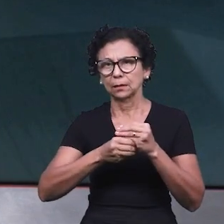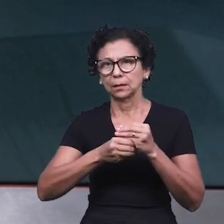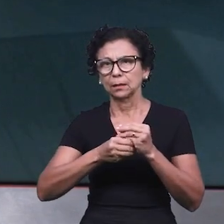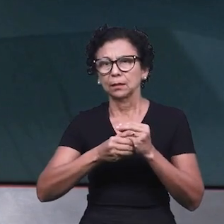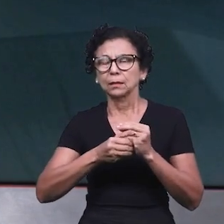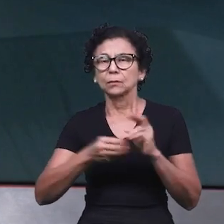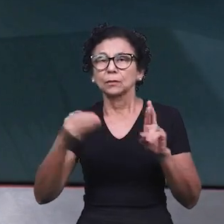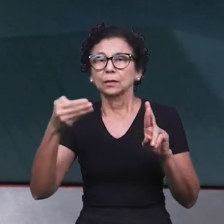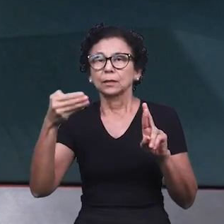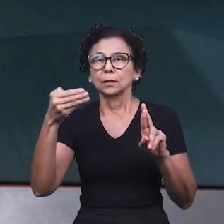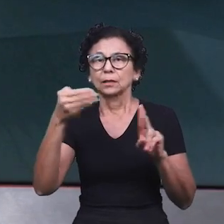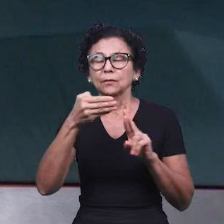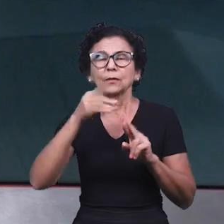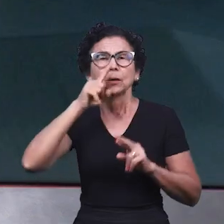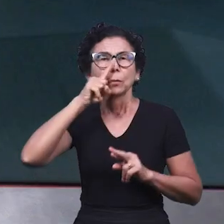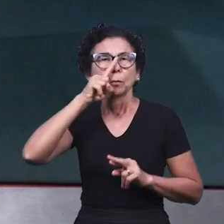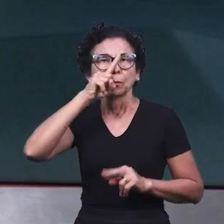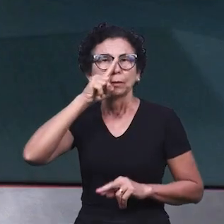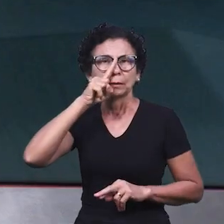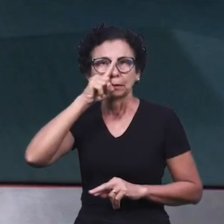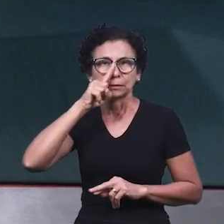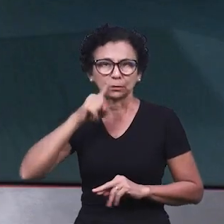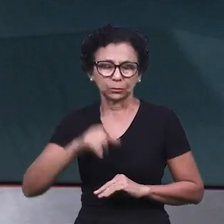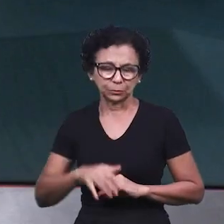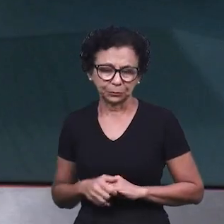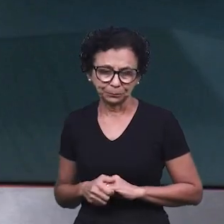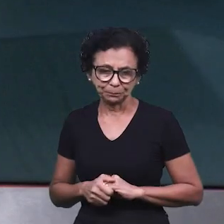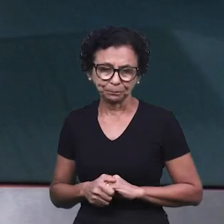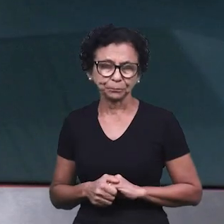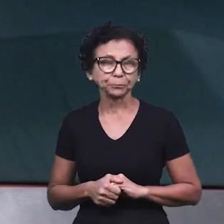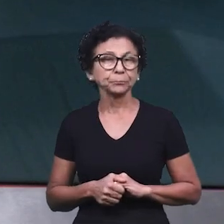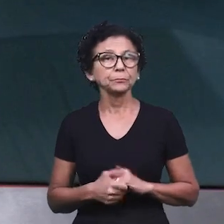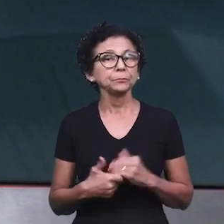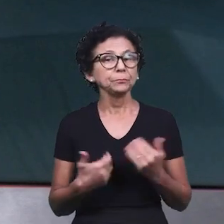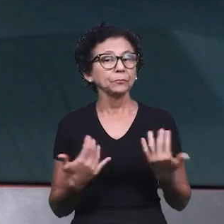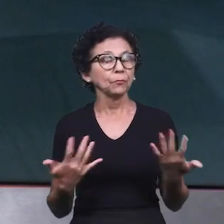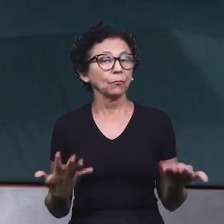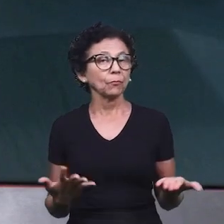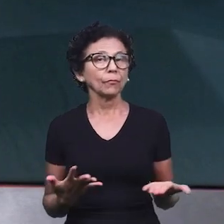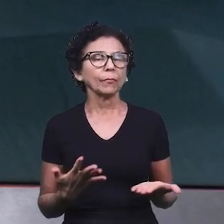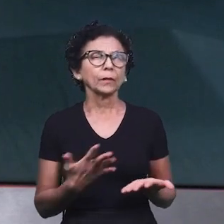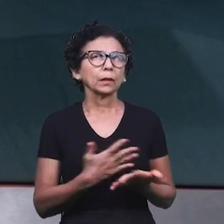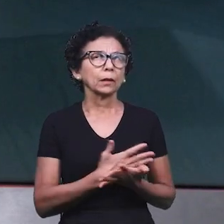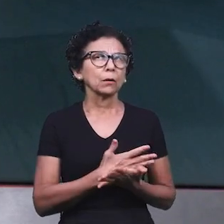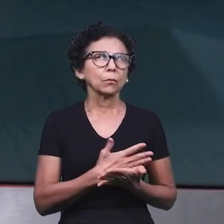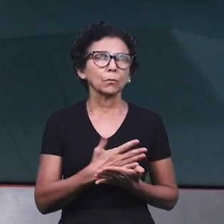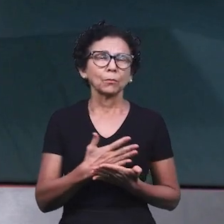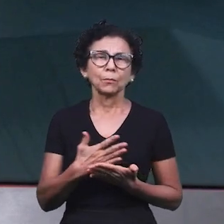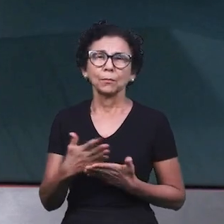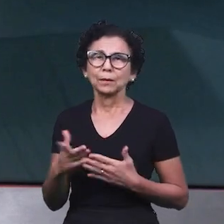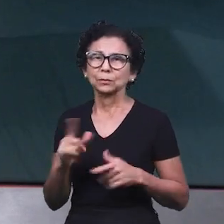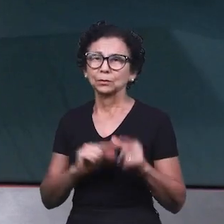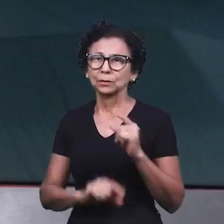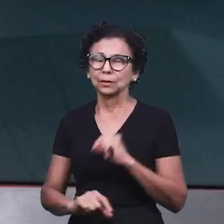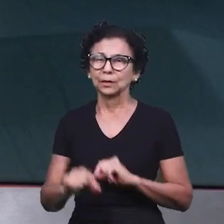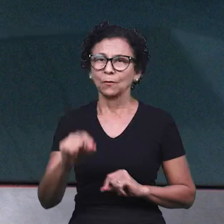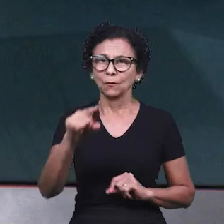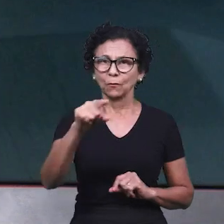valor referente ao risco. Ou seja, você já